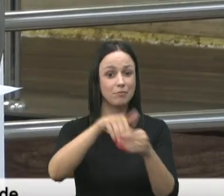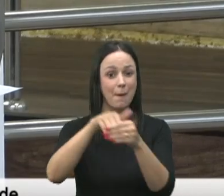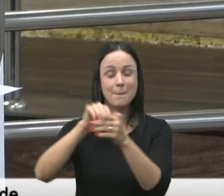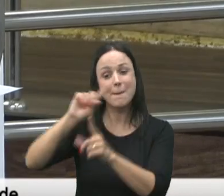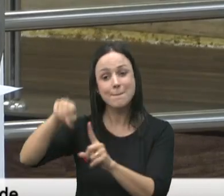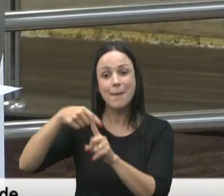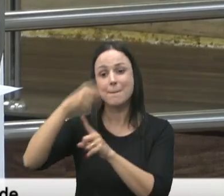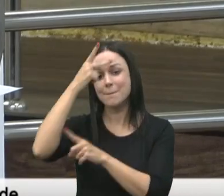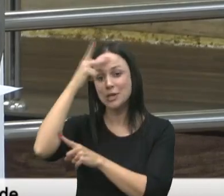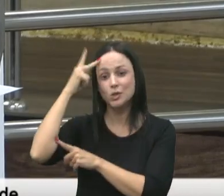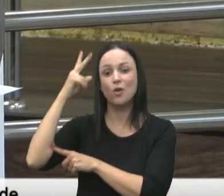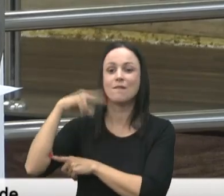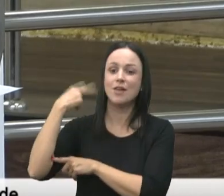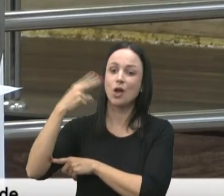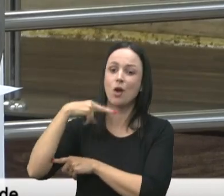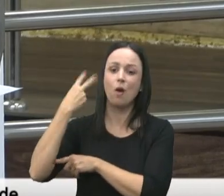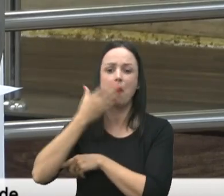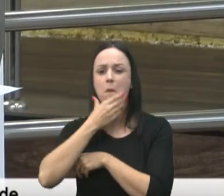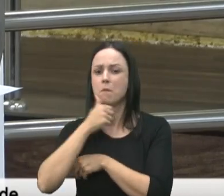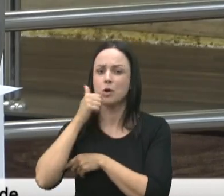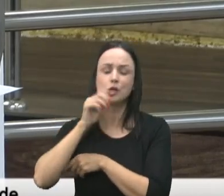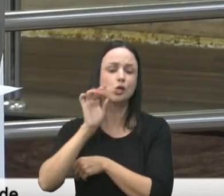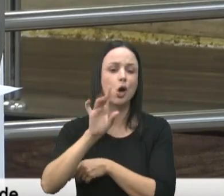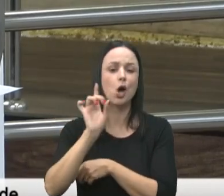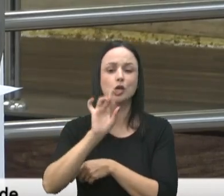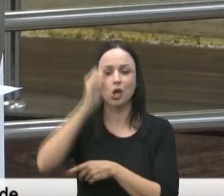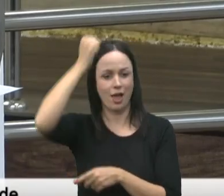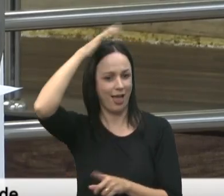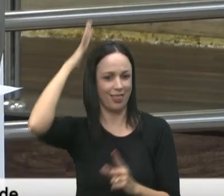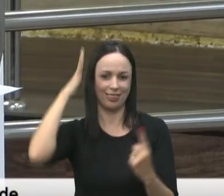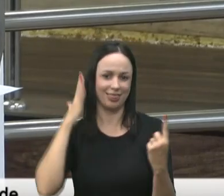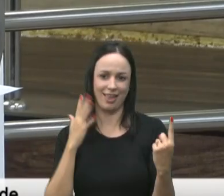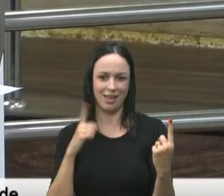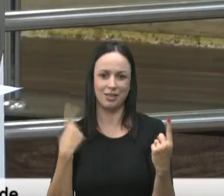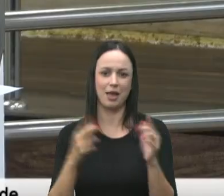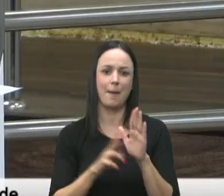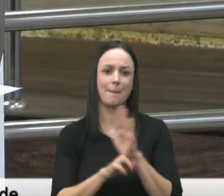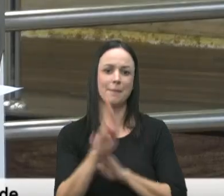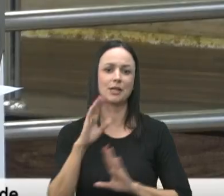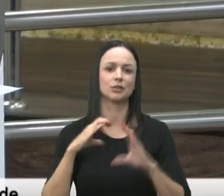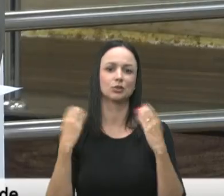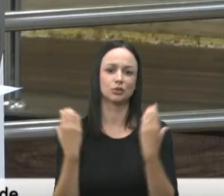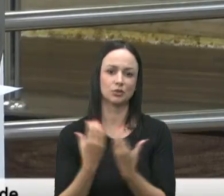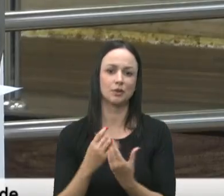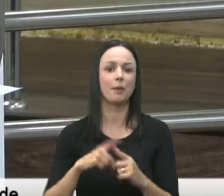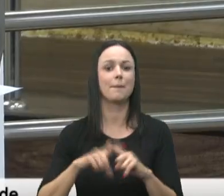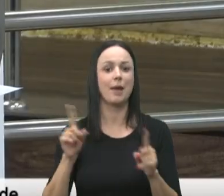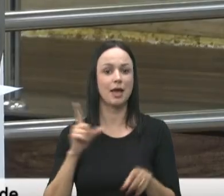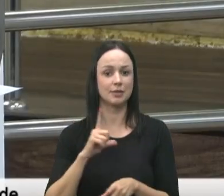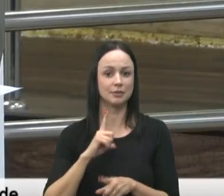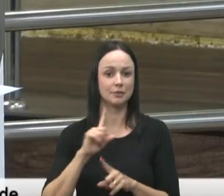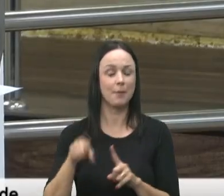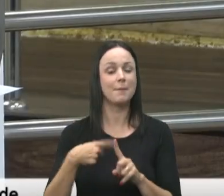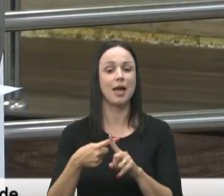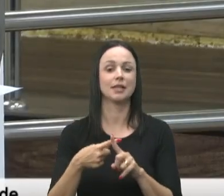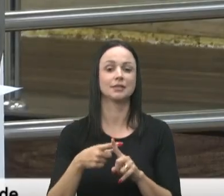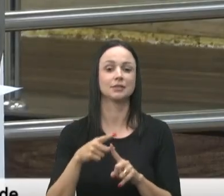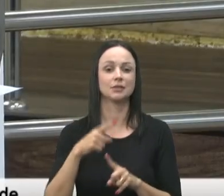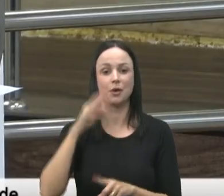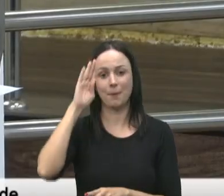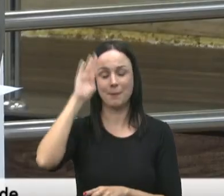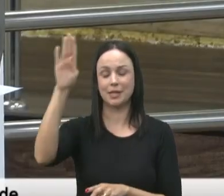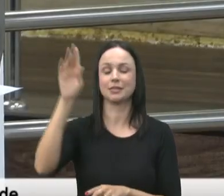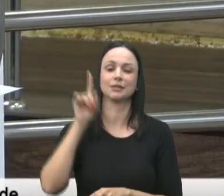vereadoras e vereadores, para que não seja só a Dani que esteja aqui representando a nossa comunidade, mas que a gente tenha mais. Esse é o nosso